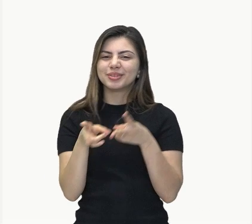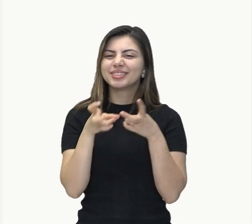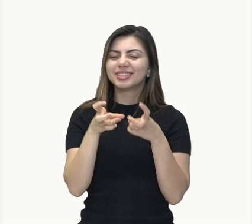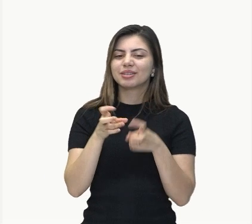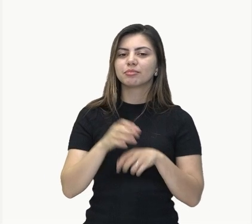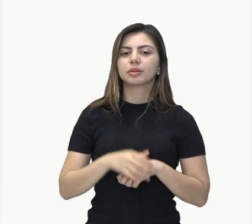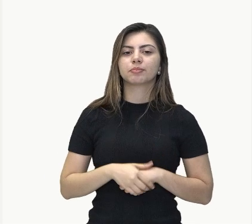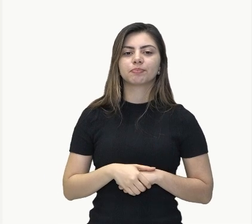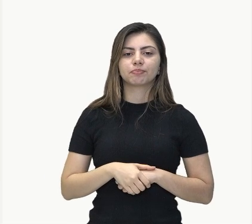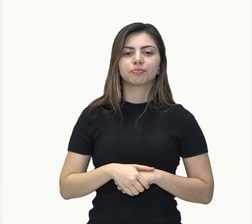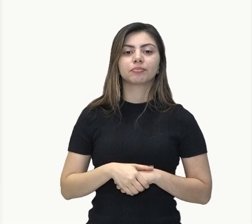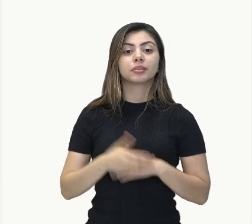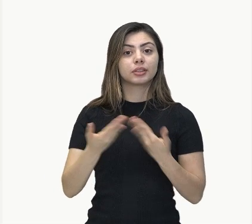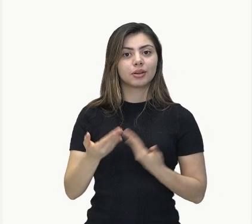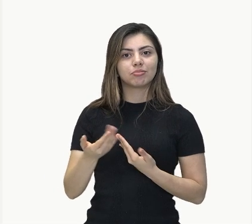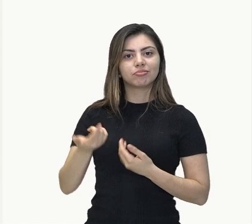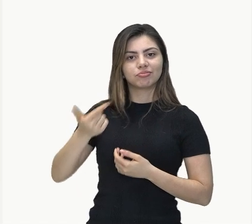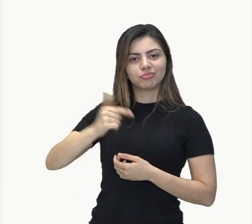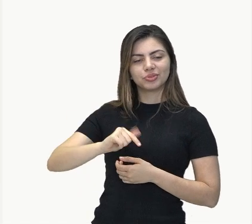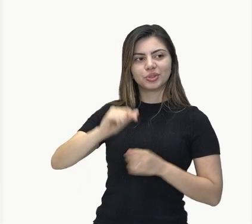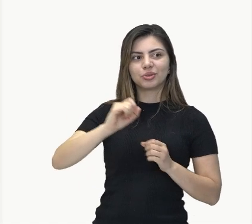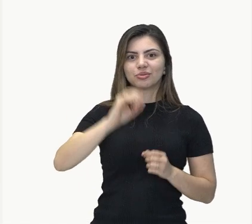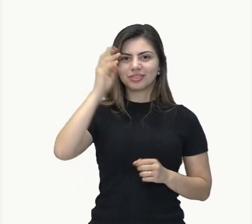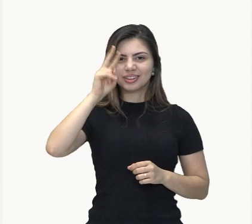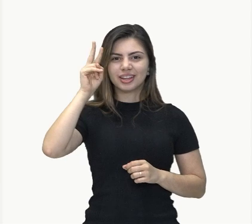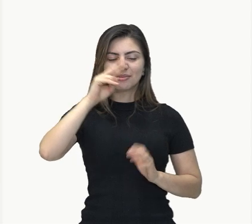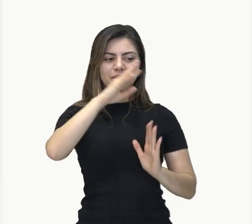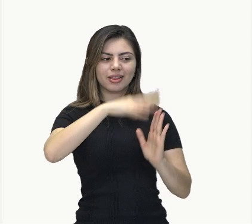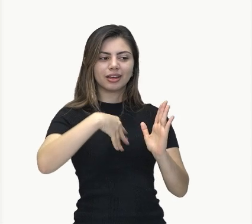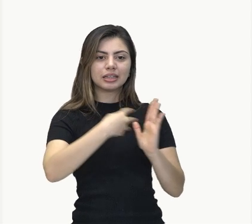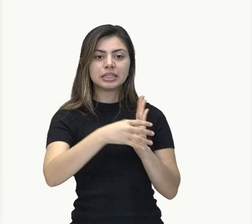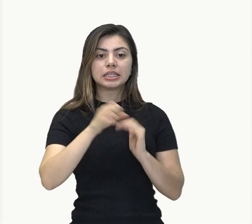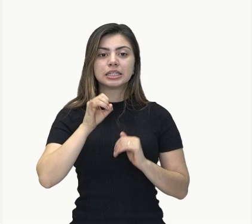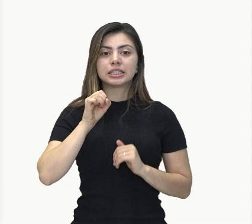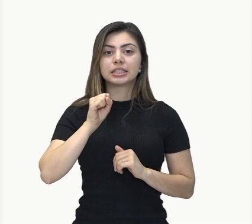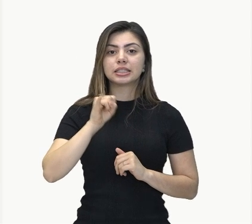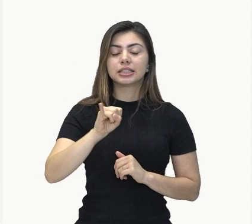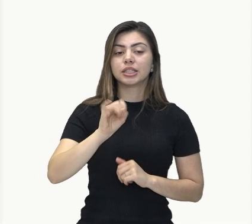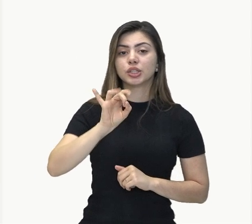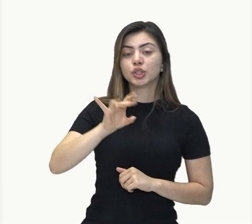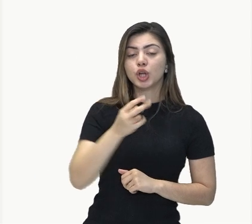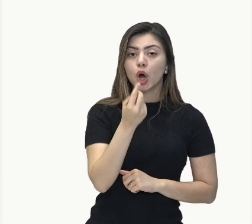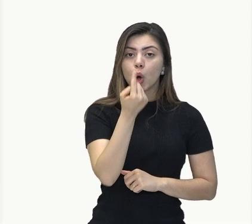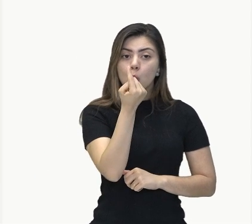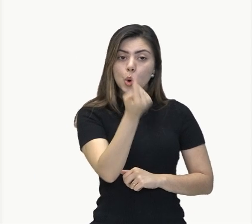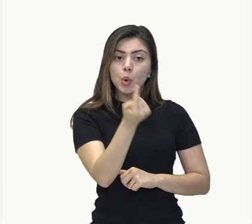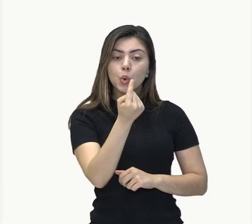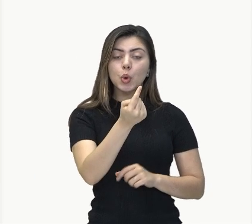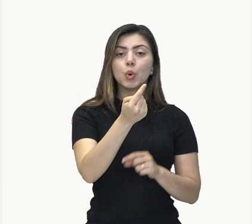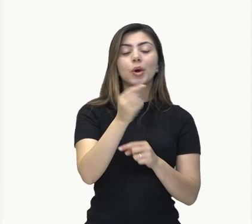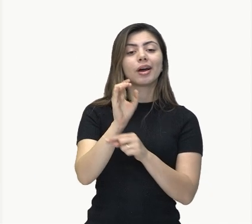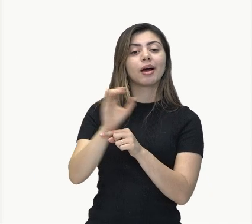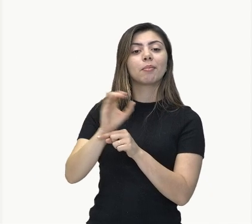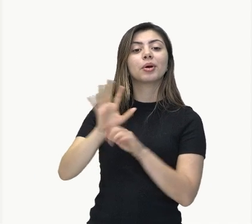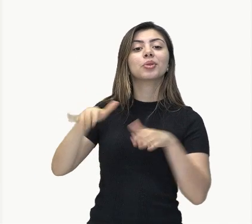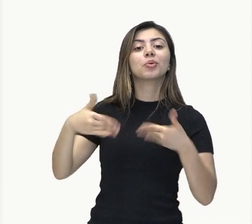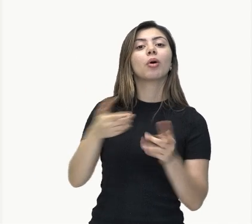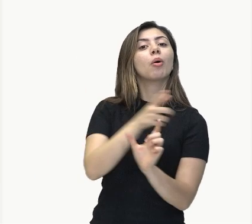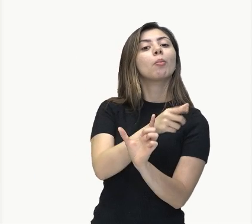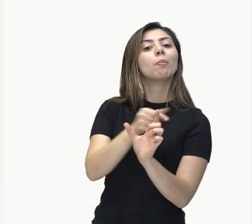Se eu voltar aqui novamente, quando eu tenho um carbono, ó, qual é o